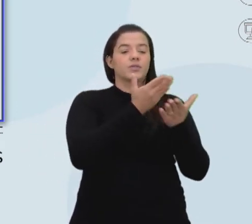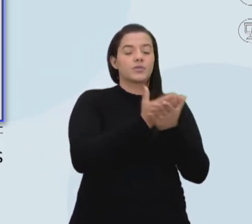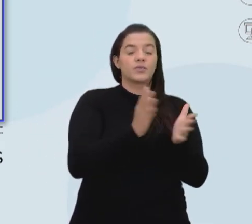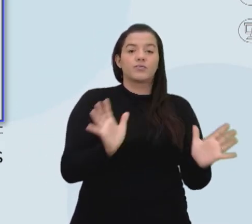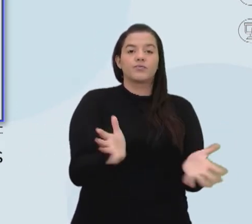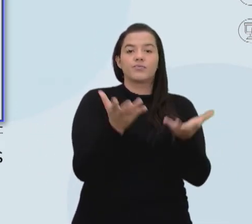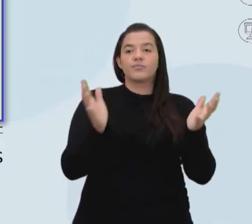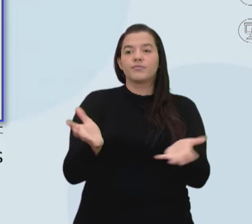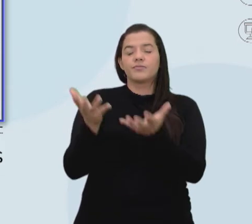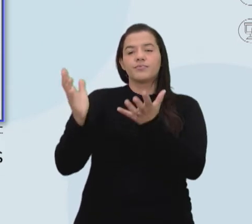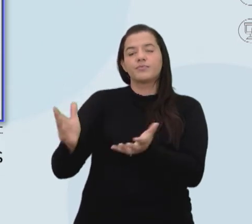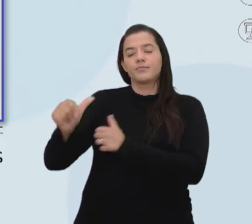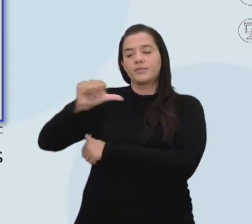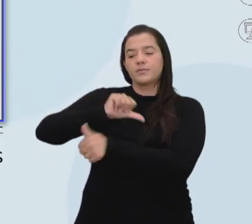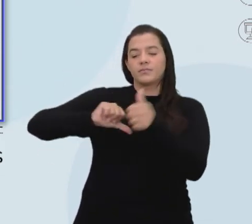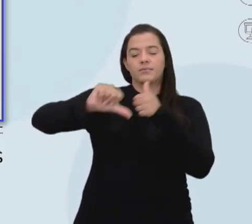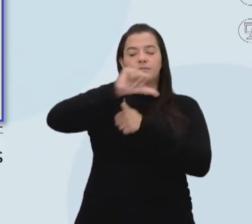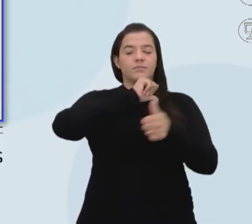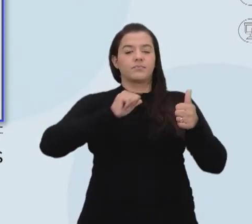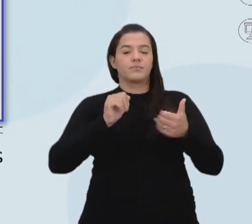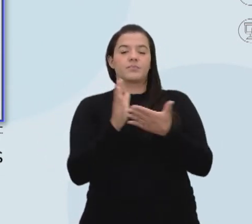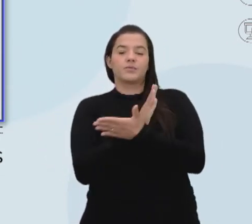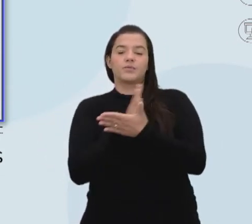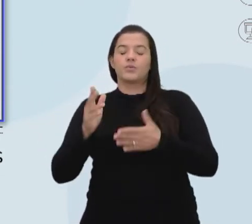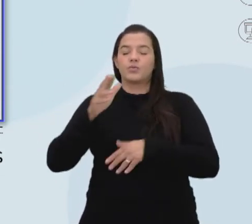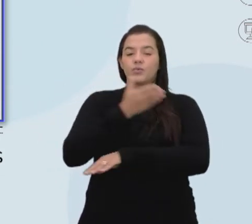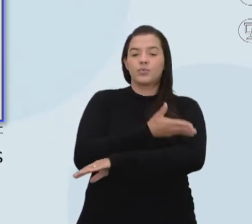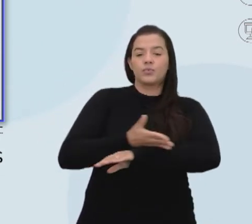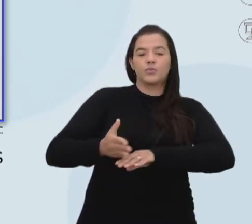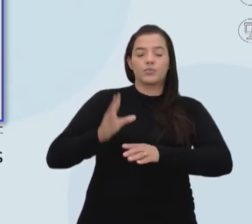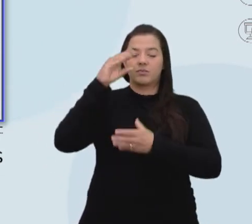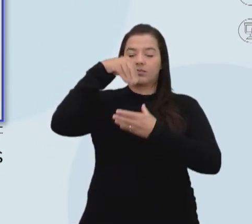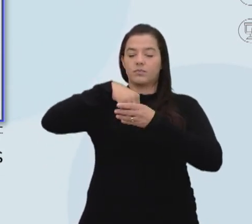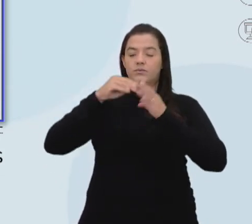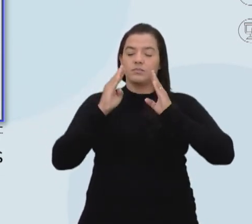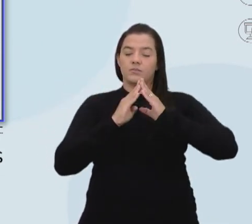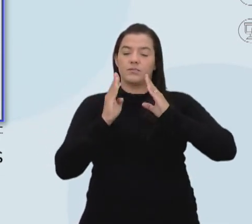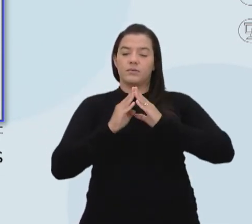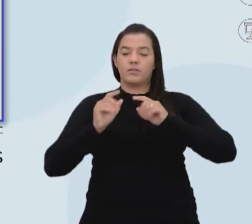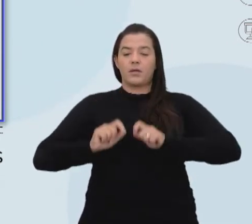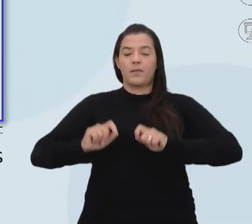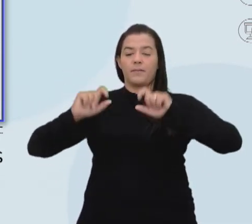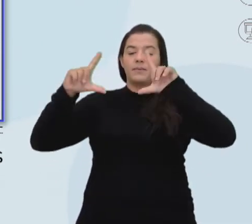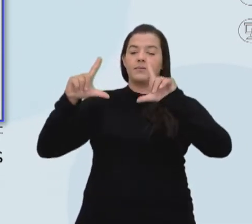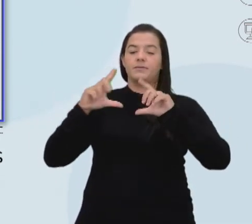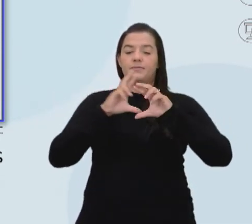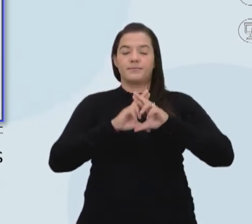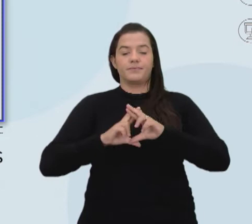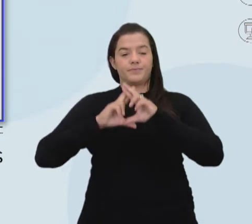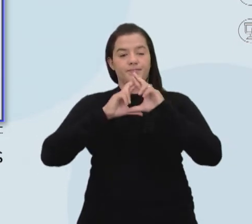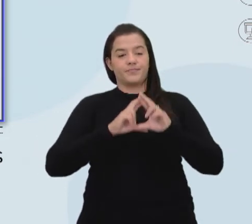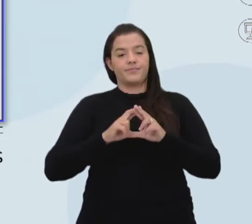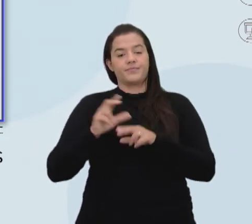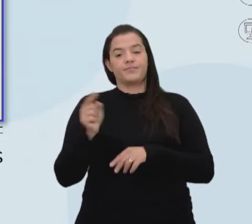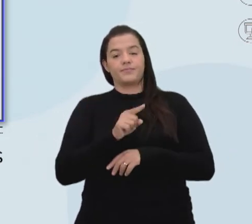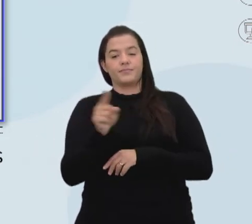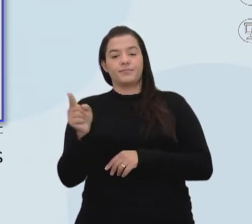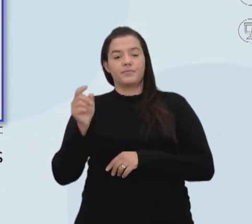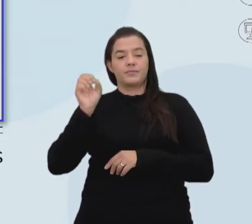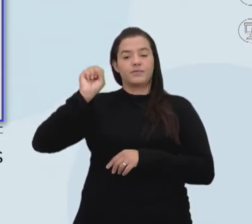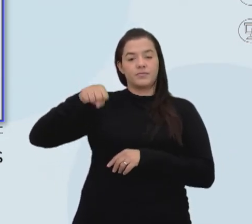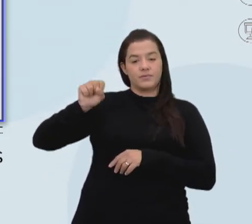que houvesse uma mudança de hábitos nas residências, almejando o aumento dos números na reciclagem? Faltou uma interrogação aí, tá? Não,